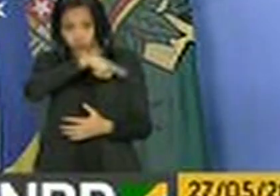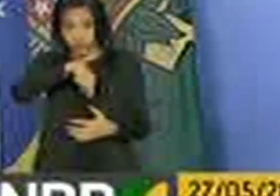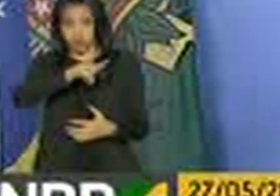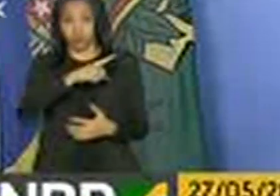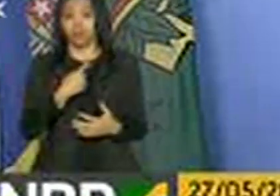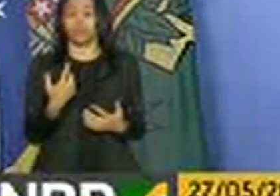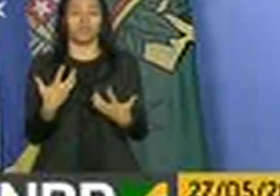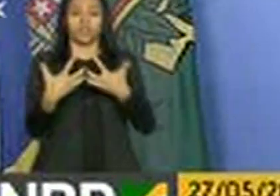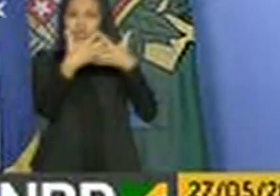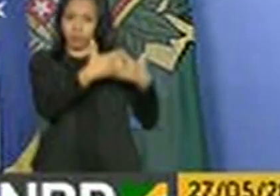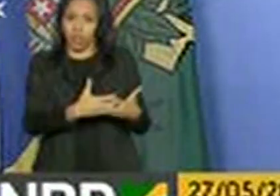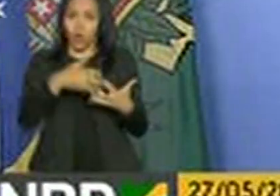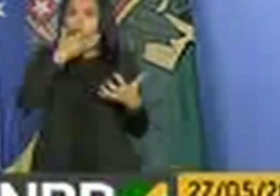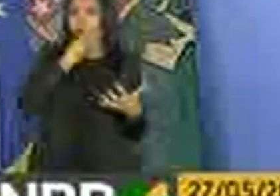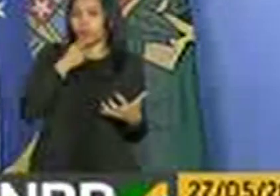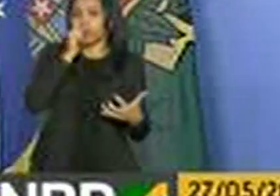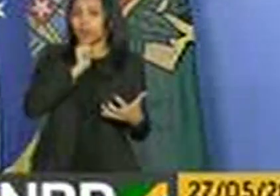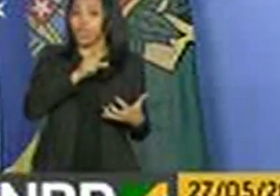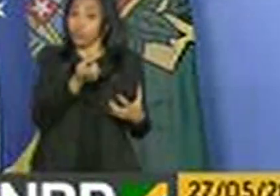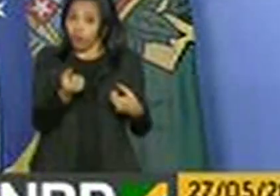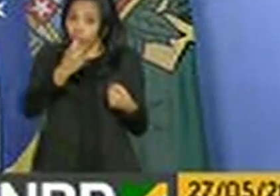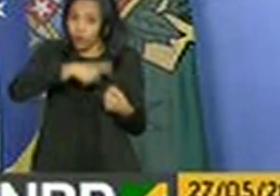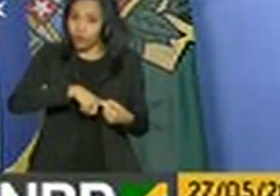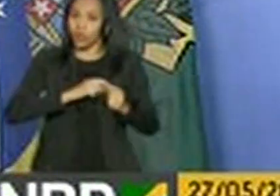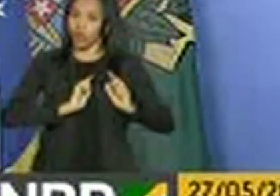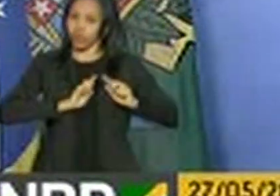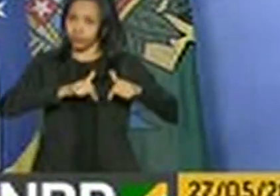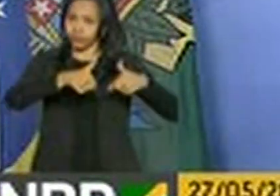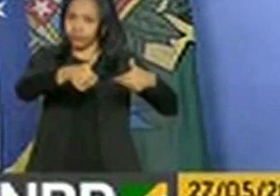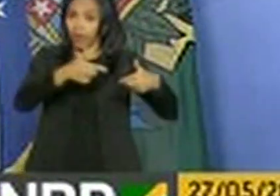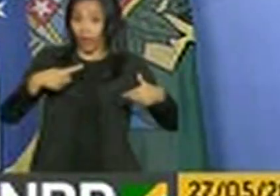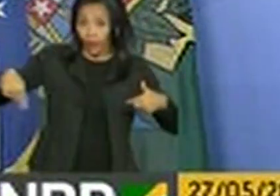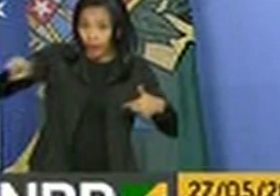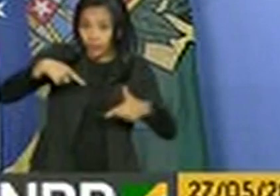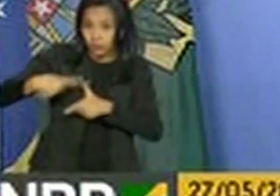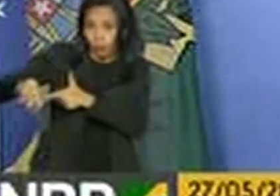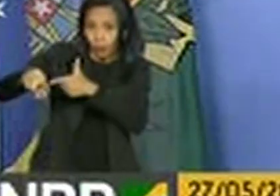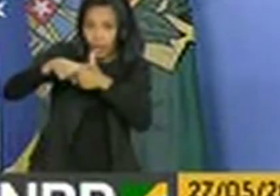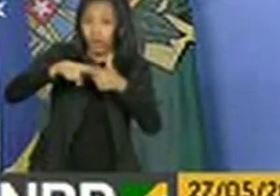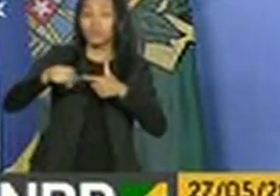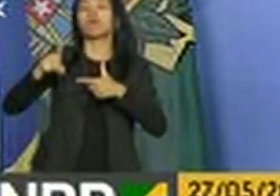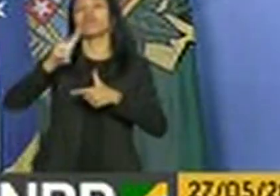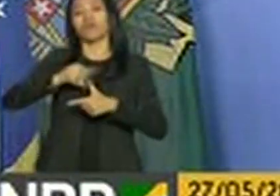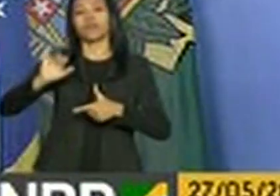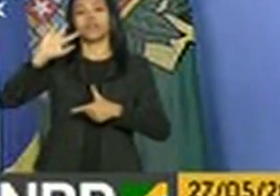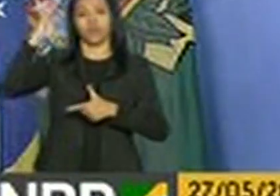caminhoneiros, caminhoneiras, voltarem ao trabalho, estes problemas estarão